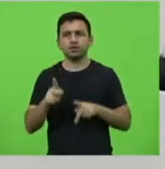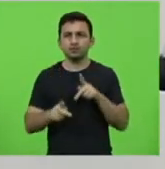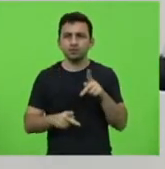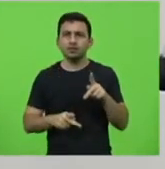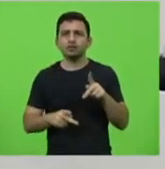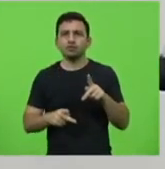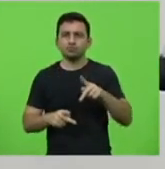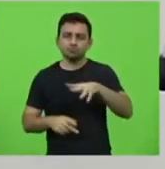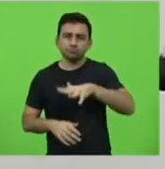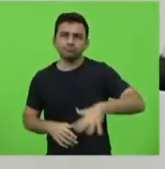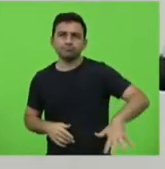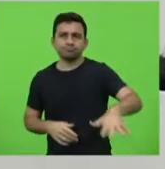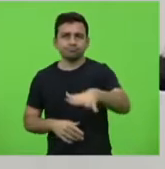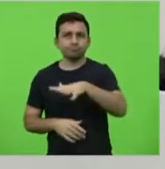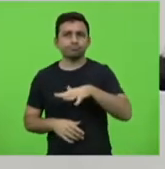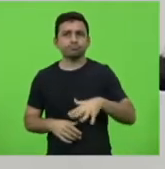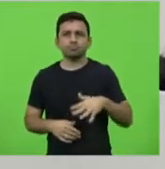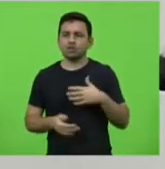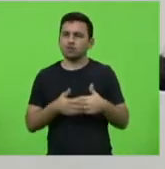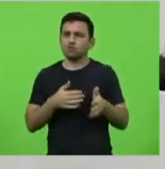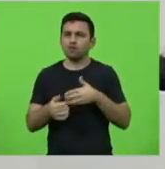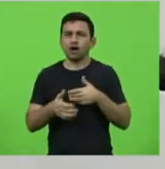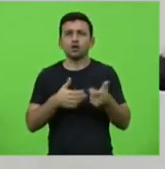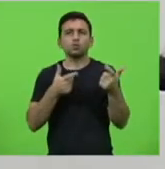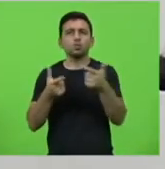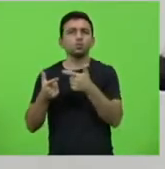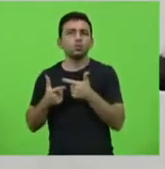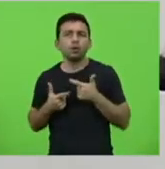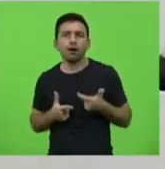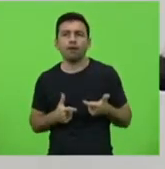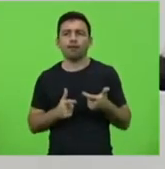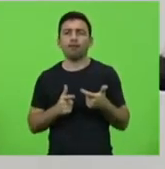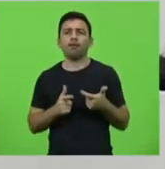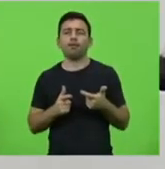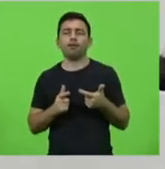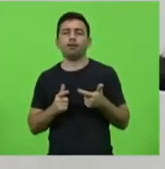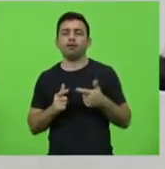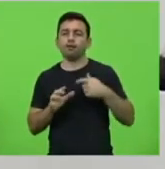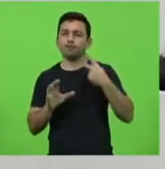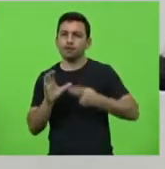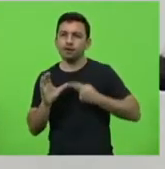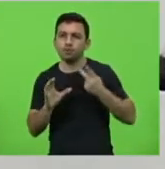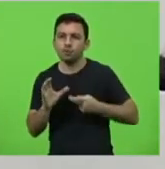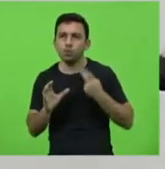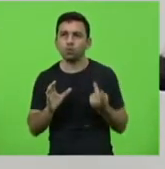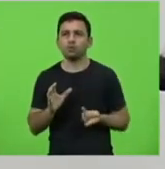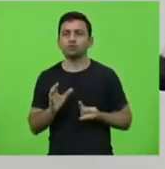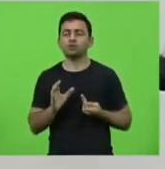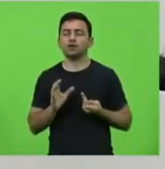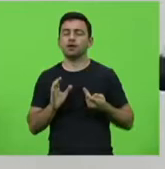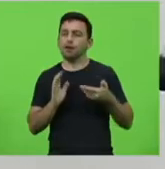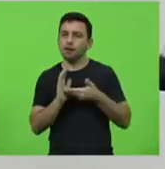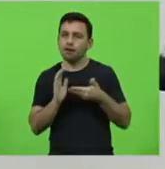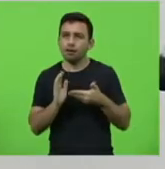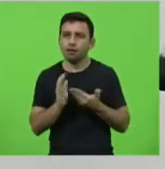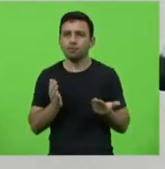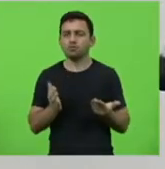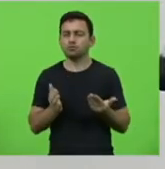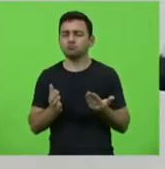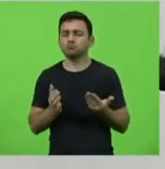também, dentro de qualquer parlamento, seja de Câmara de Vereadores, Câmara Alta ou aqui na Assembleia